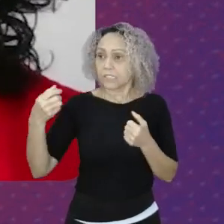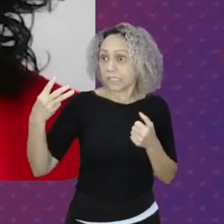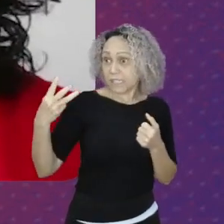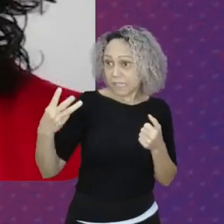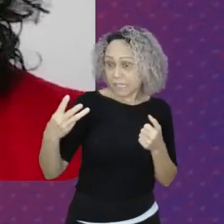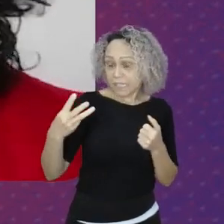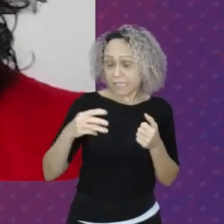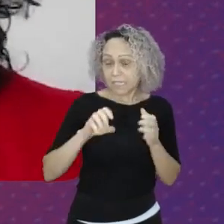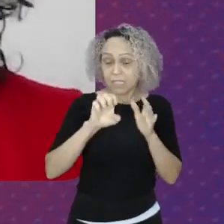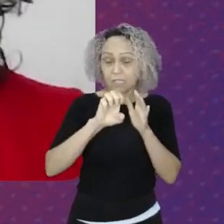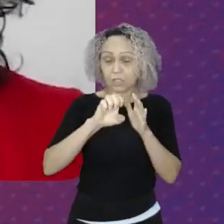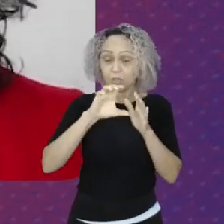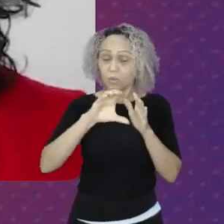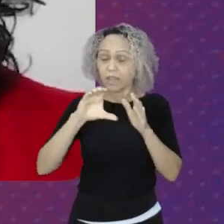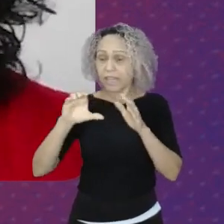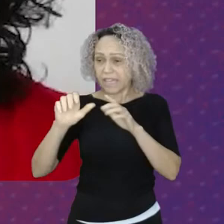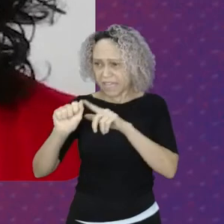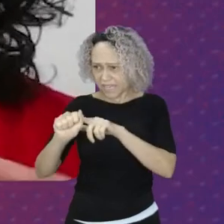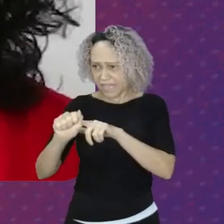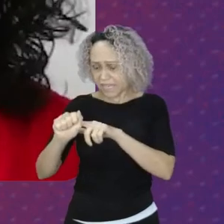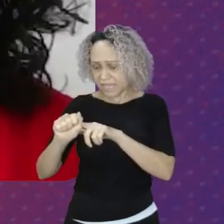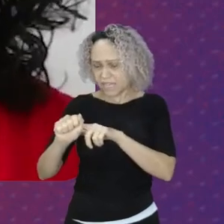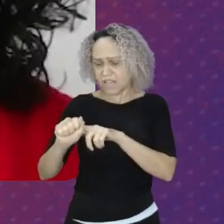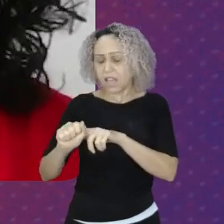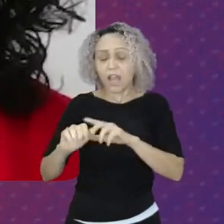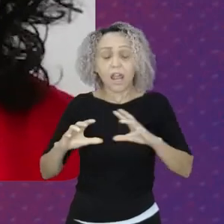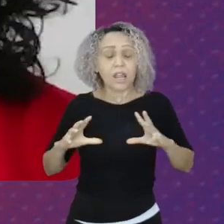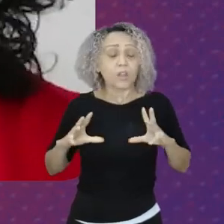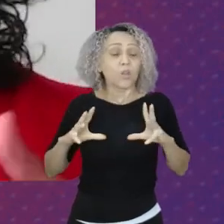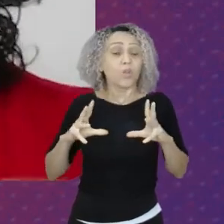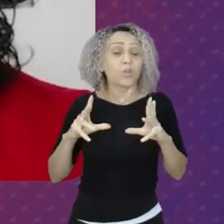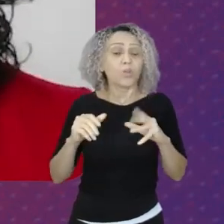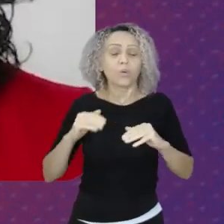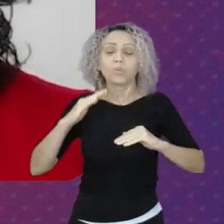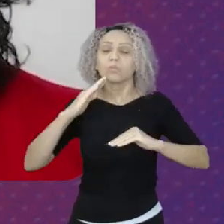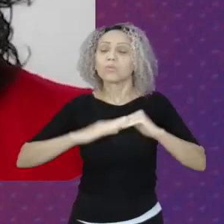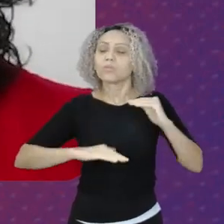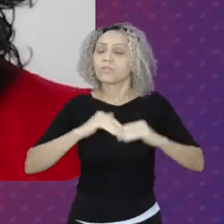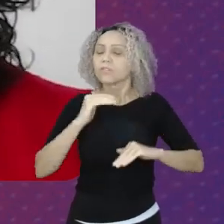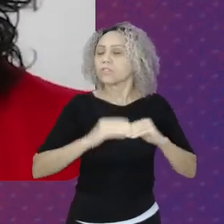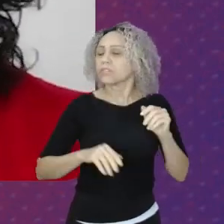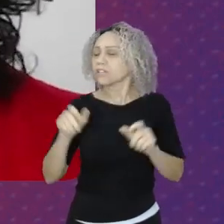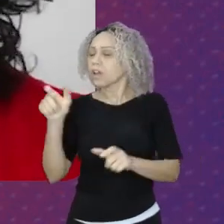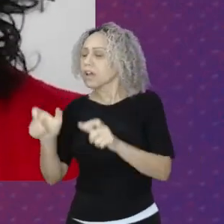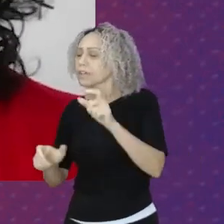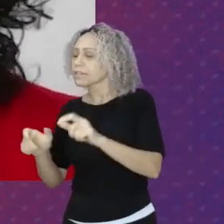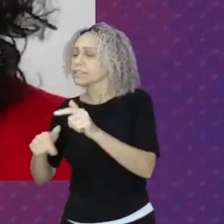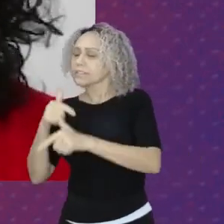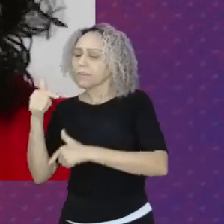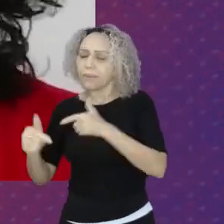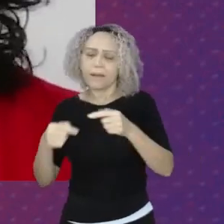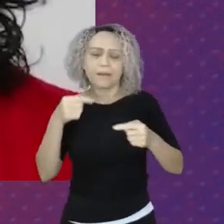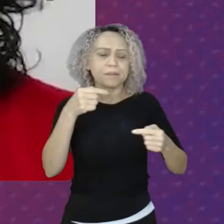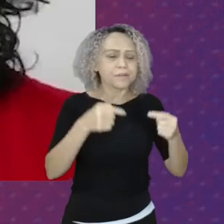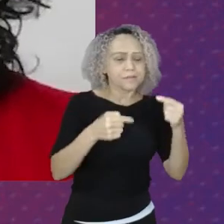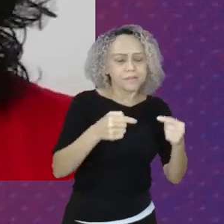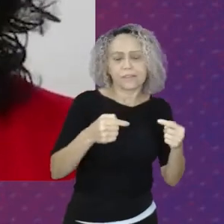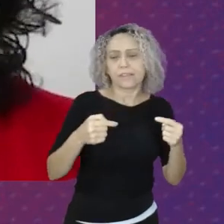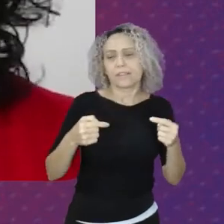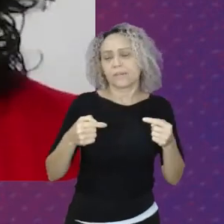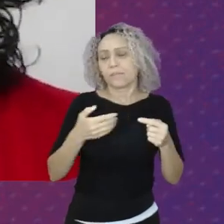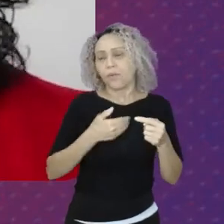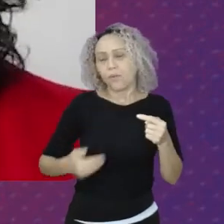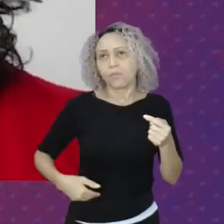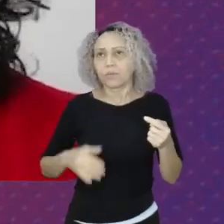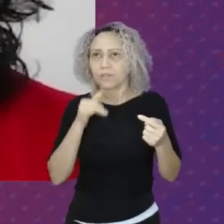os profissionais, não só os de saúde, mas as pessoas que trabalham nas diversas políticas públicas, os de saúde,